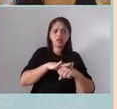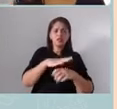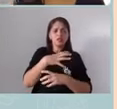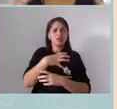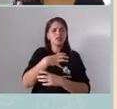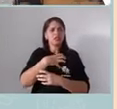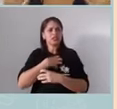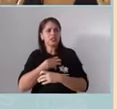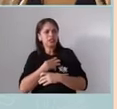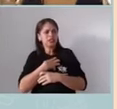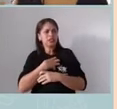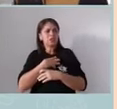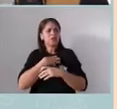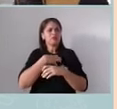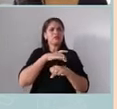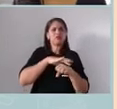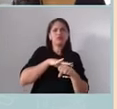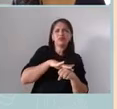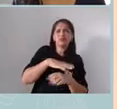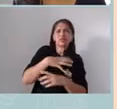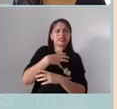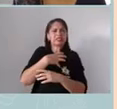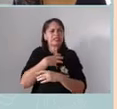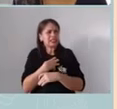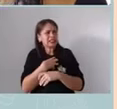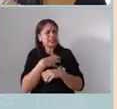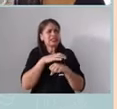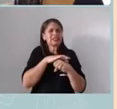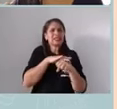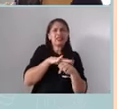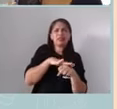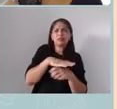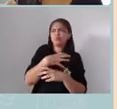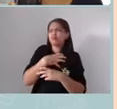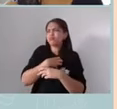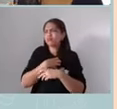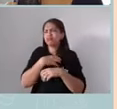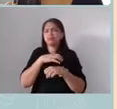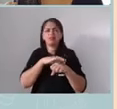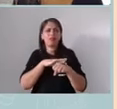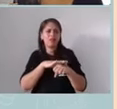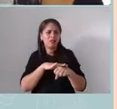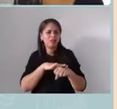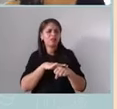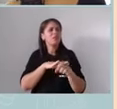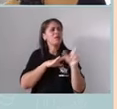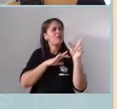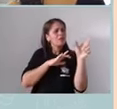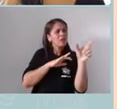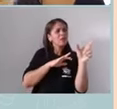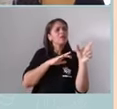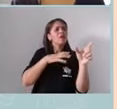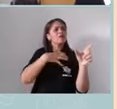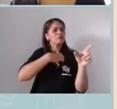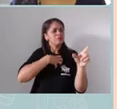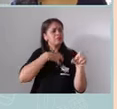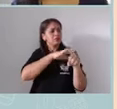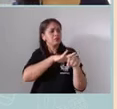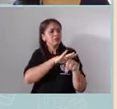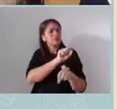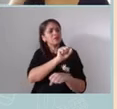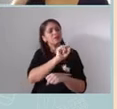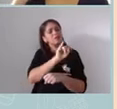vai manifestar, que vai apresentar os sintomas da doença. A gente usa muito esse termo de sintomático quando a gente fala de